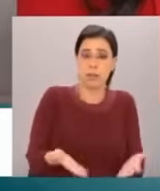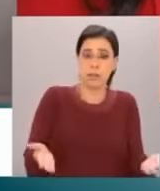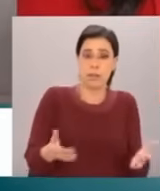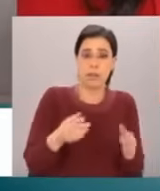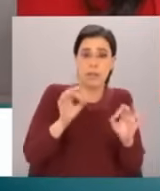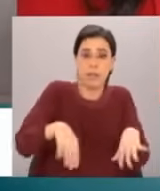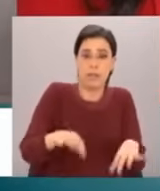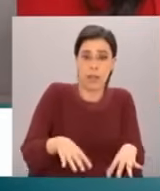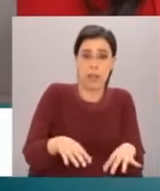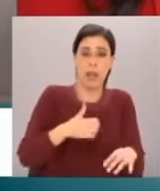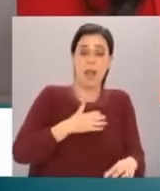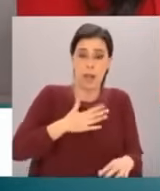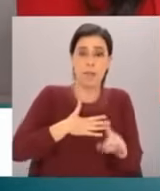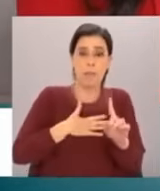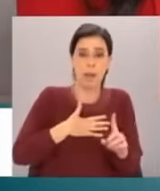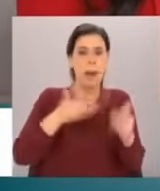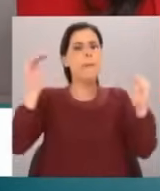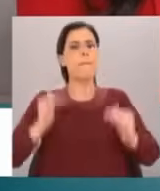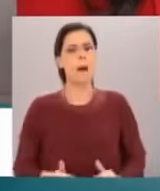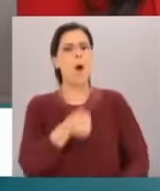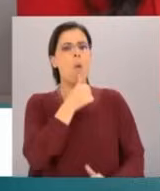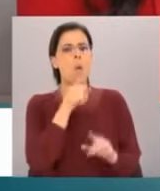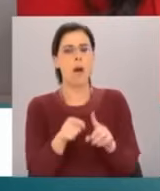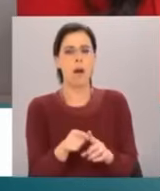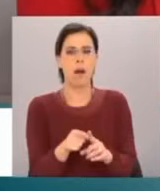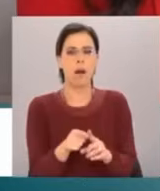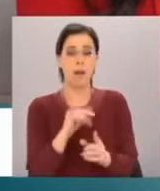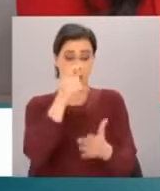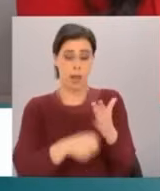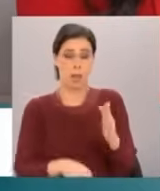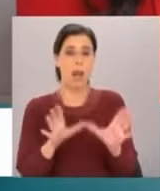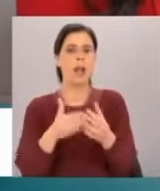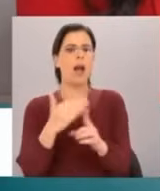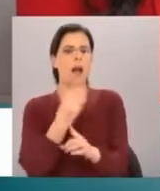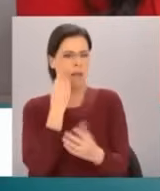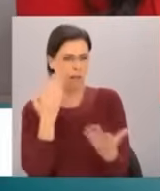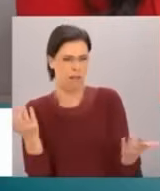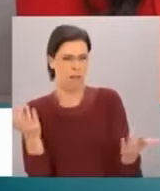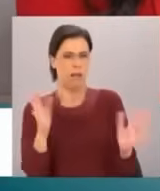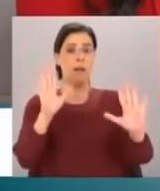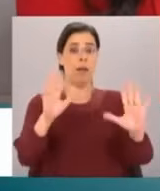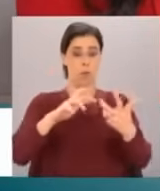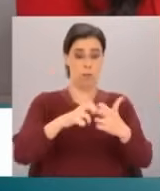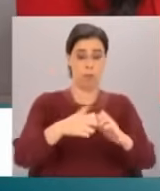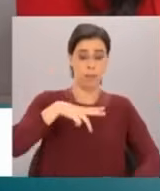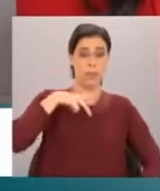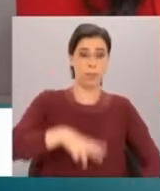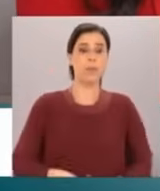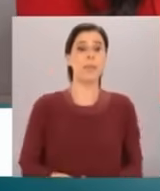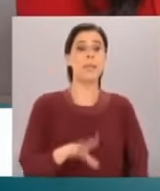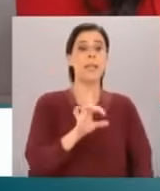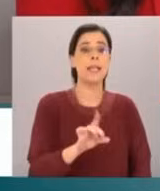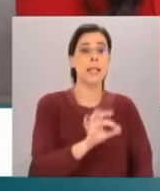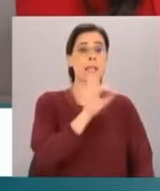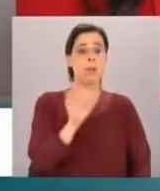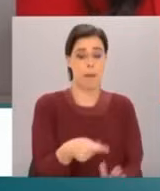a finalizadas a empresas vai baixar os impostos eu faço média de fubá nós temos um joelho futebol que se chama